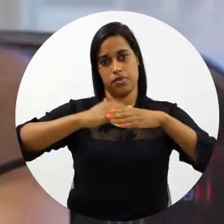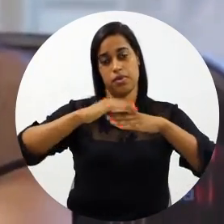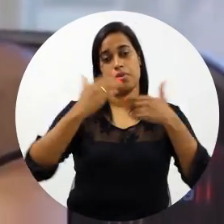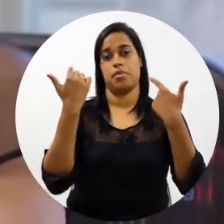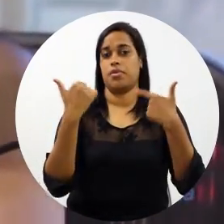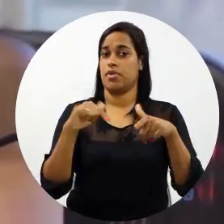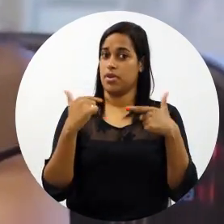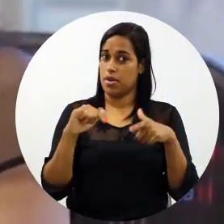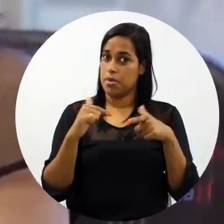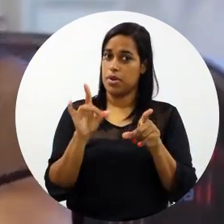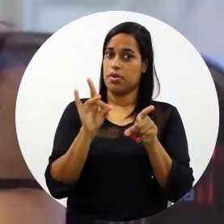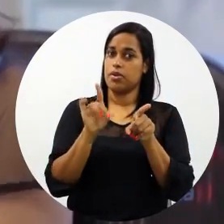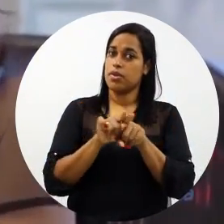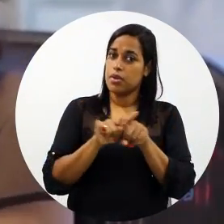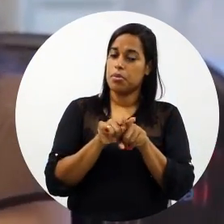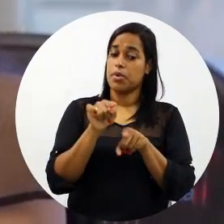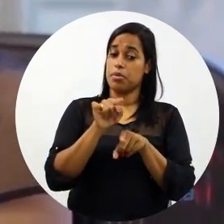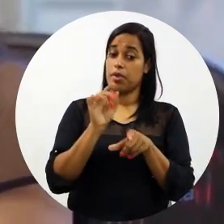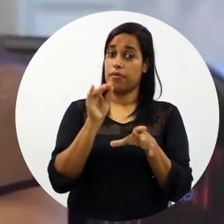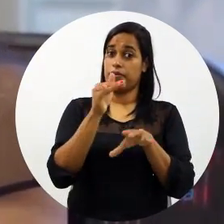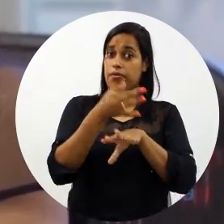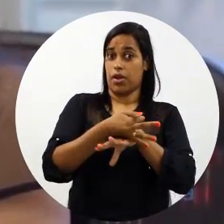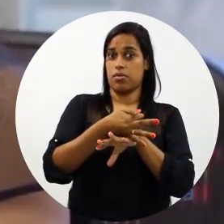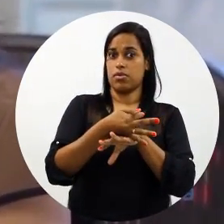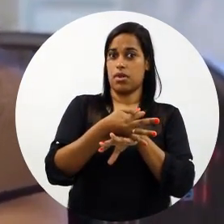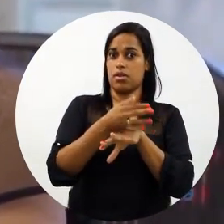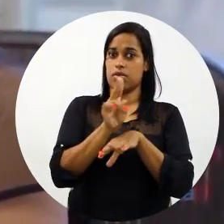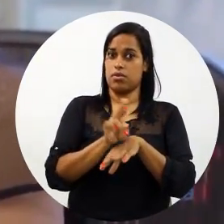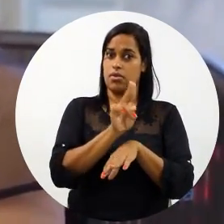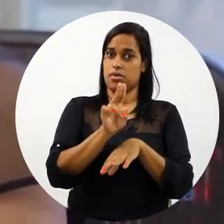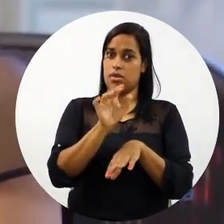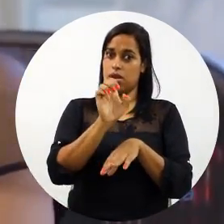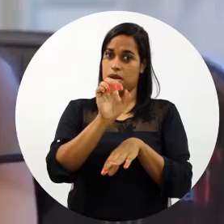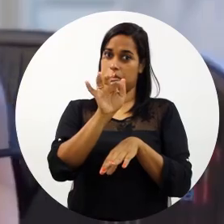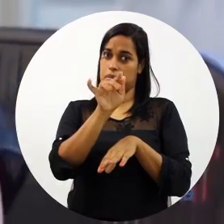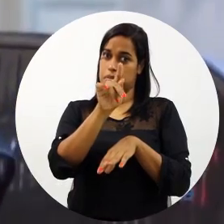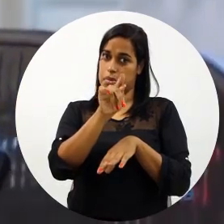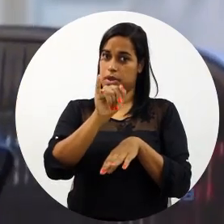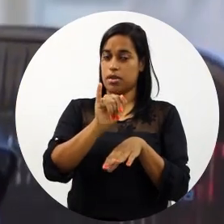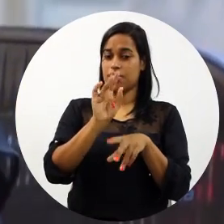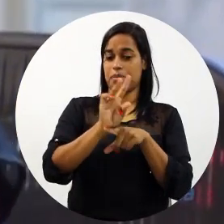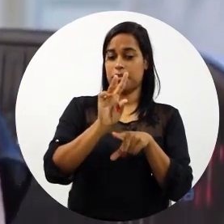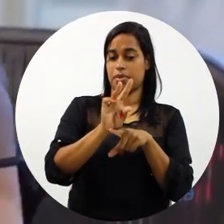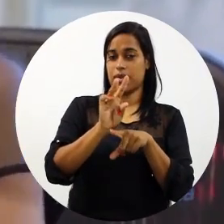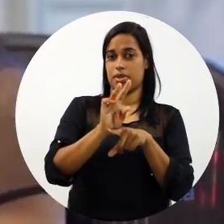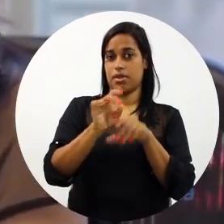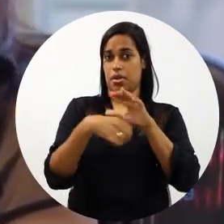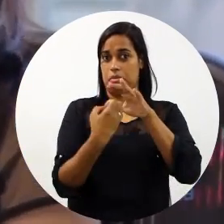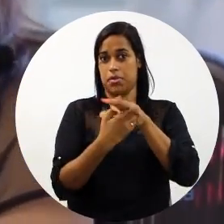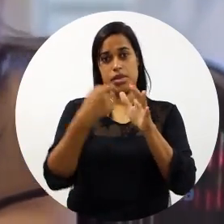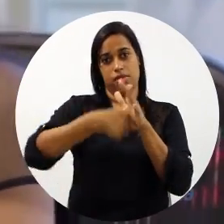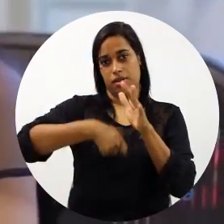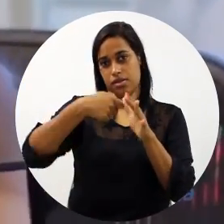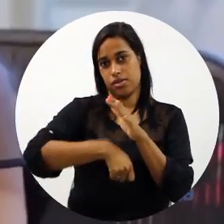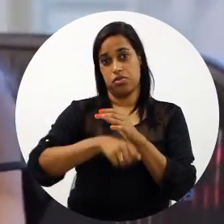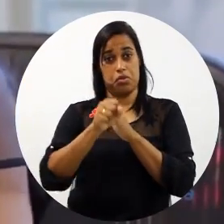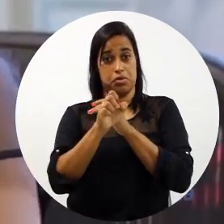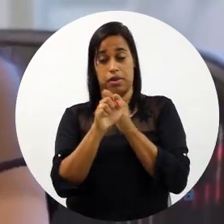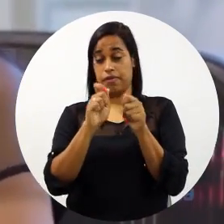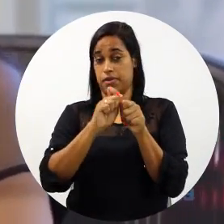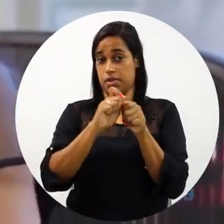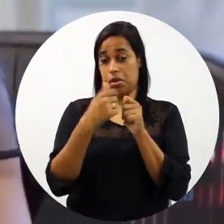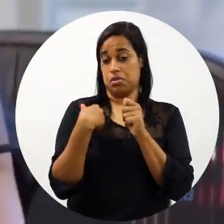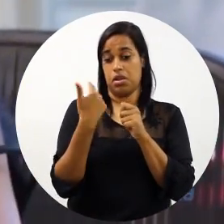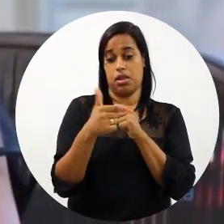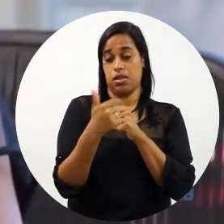o trabalhador, o fato dele usar aquele EPI? O que é que tem de bom naquilo lá? Não é só porque a empresa exige, não é porque